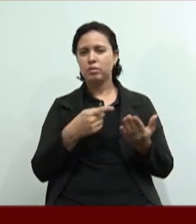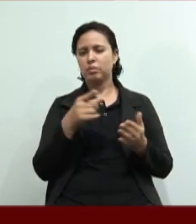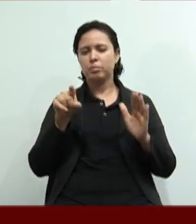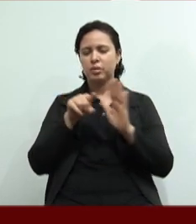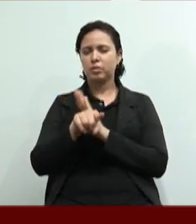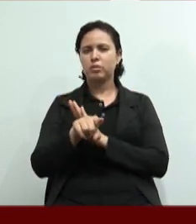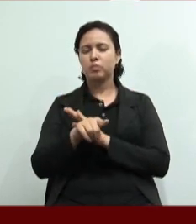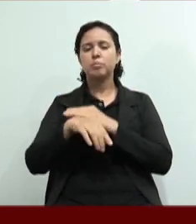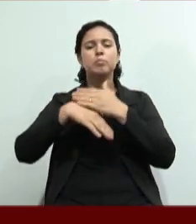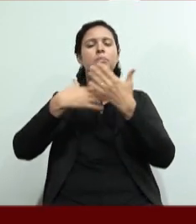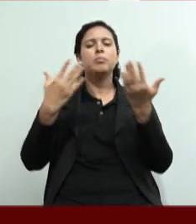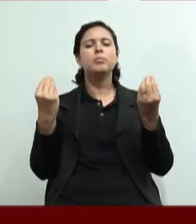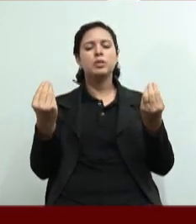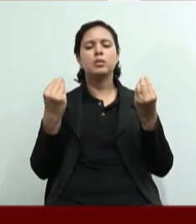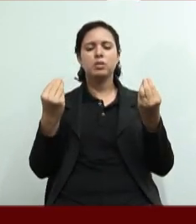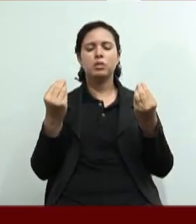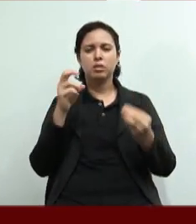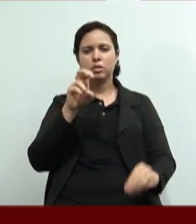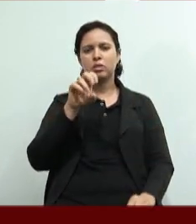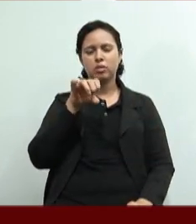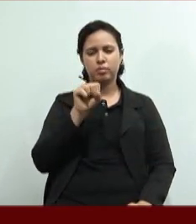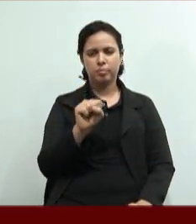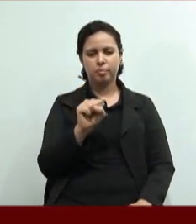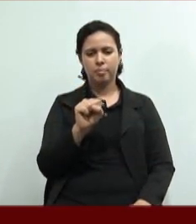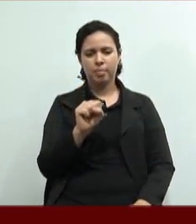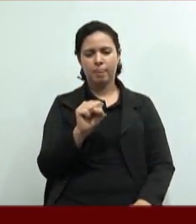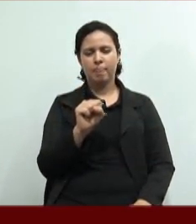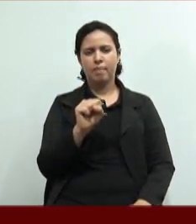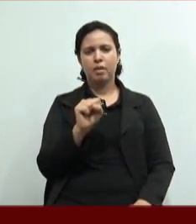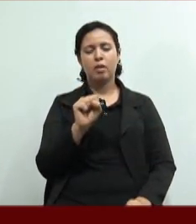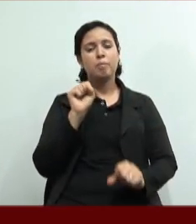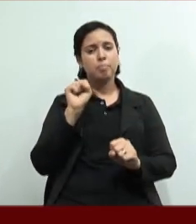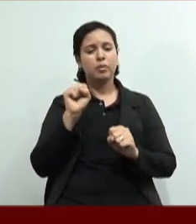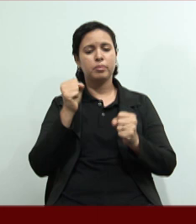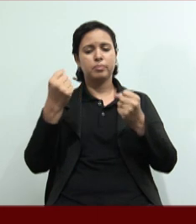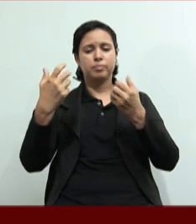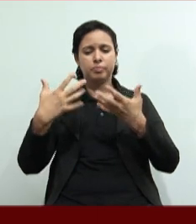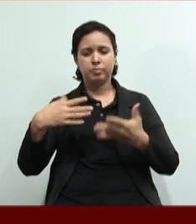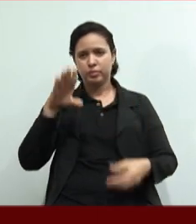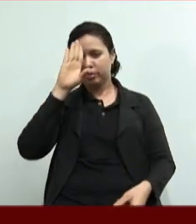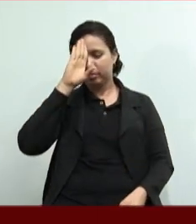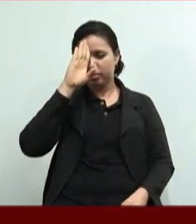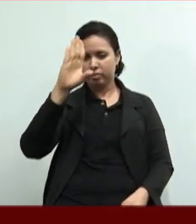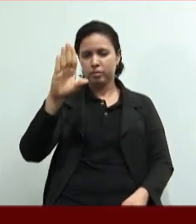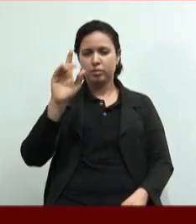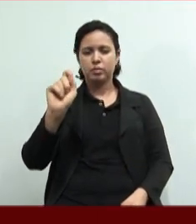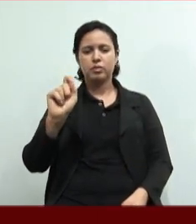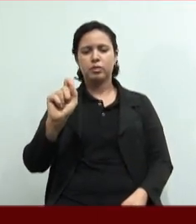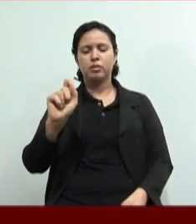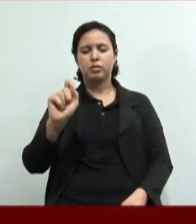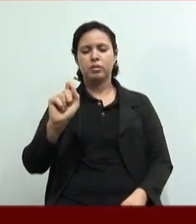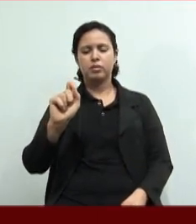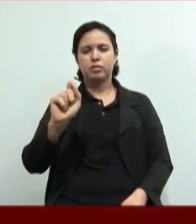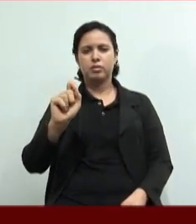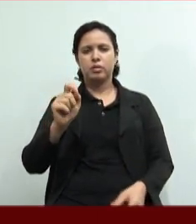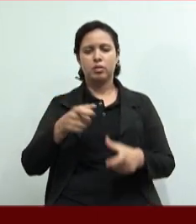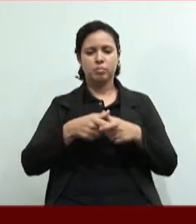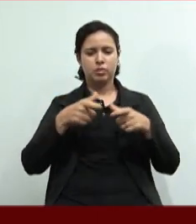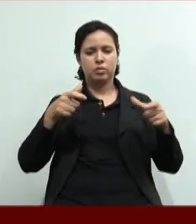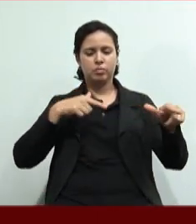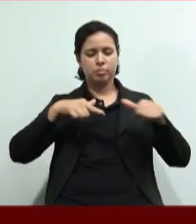pergunta, mas para que serve mesmo esse programa? No geral, podemos dizer as principais vantagens, que são aumento